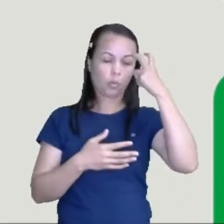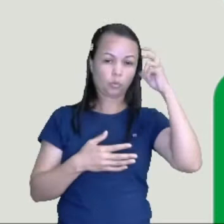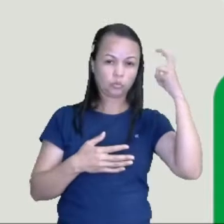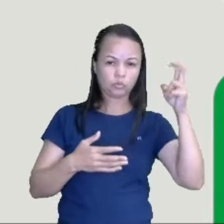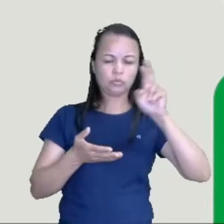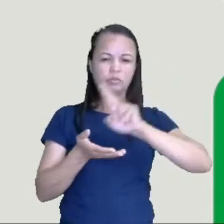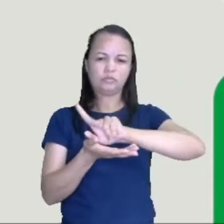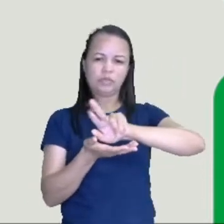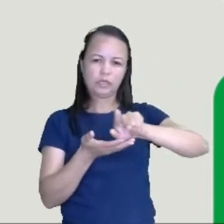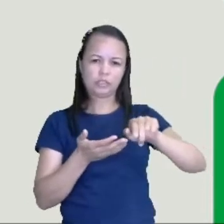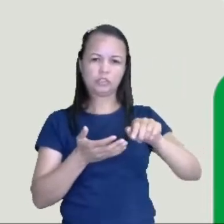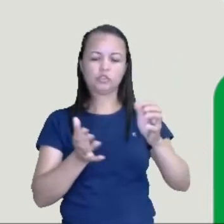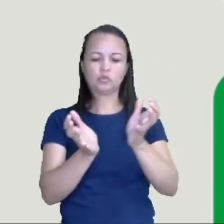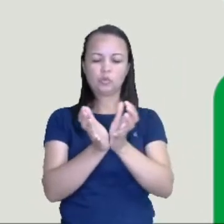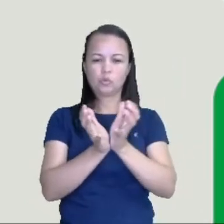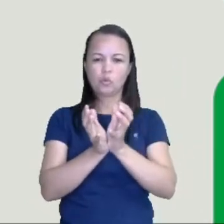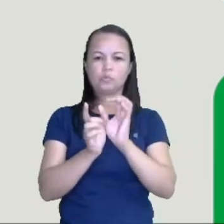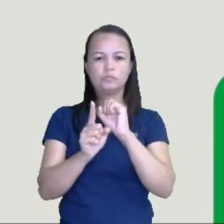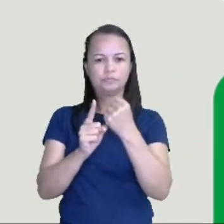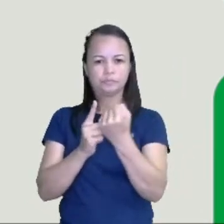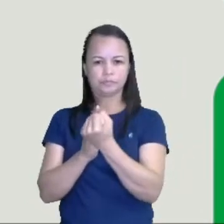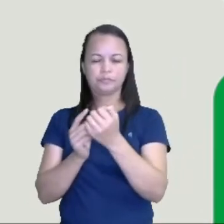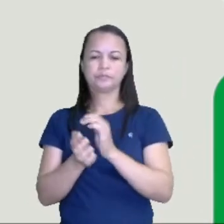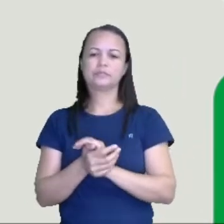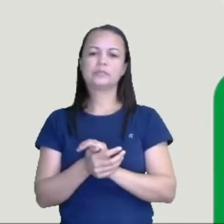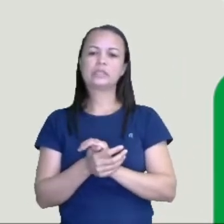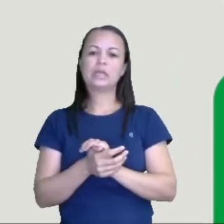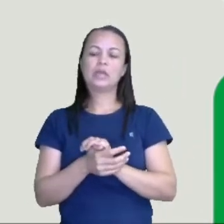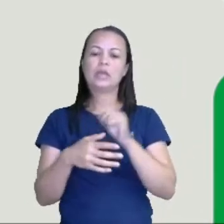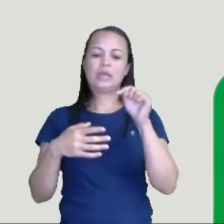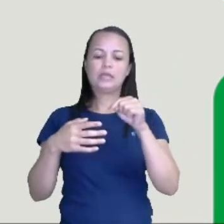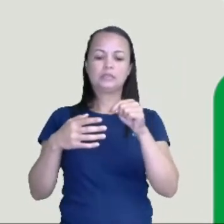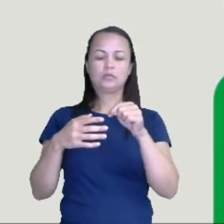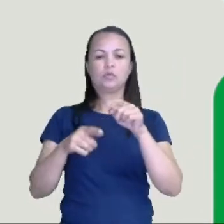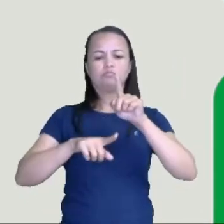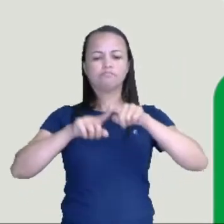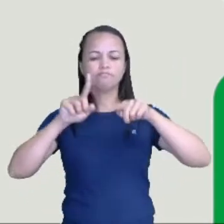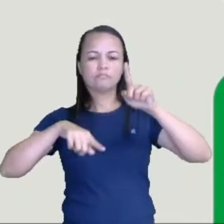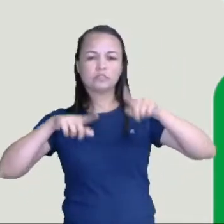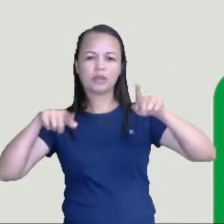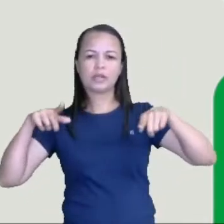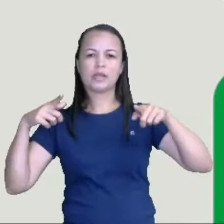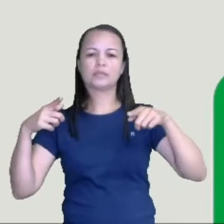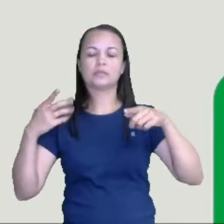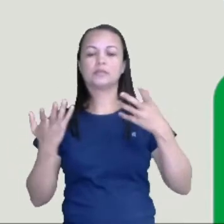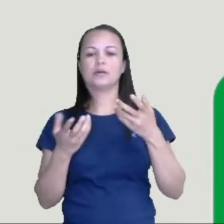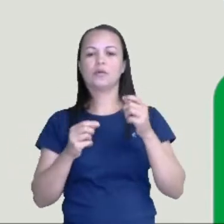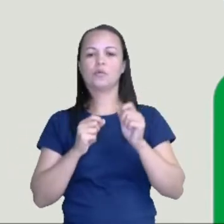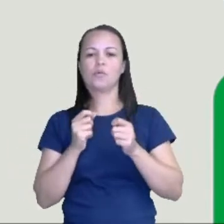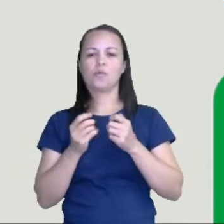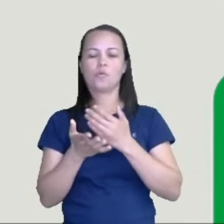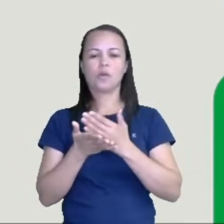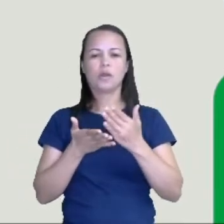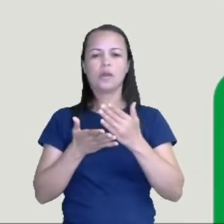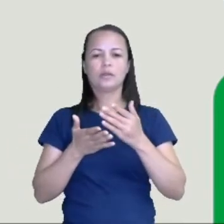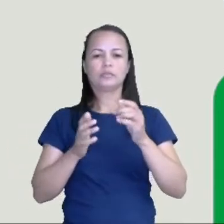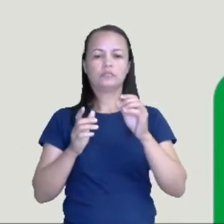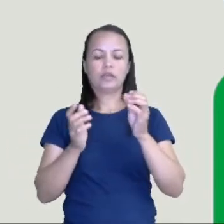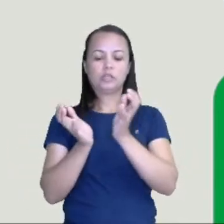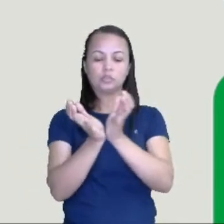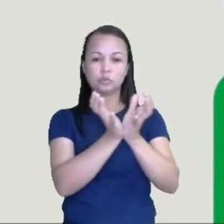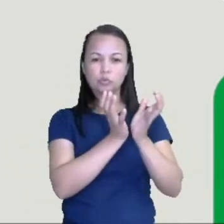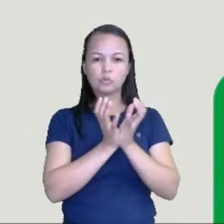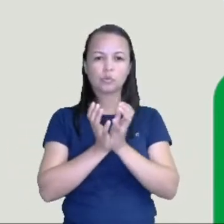de diferentes grupos sociais. Esse tipo de variação ocorre porque diferentes grupos sociais possuem